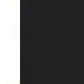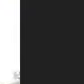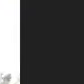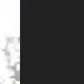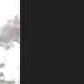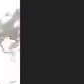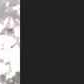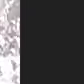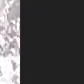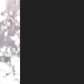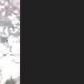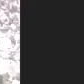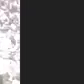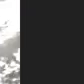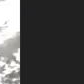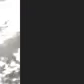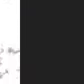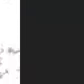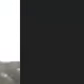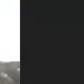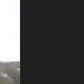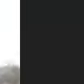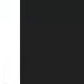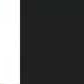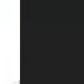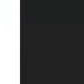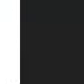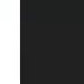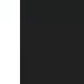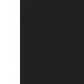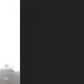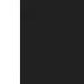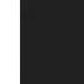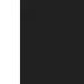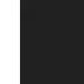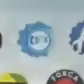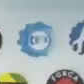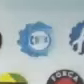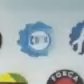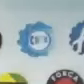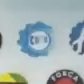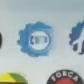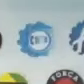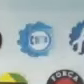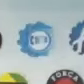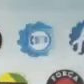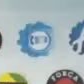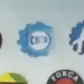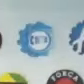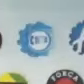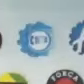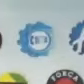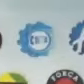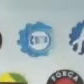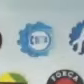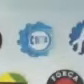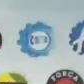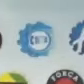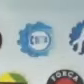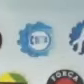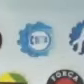tem tempo ruim aqui que esfria essa mobilização. Com certeza. A empresa não contava com